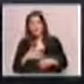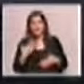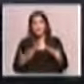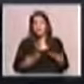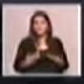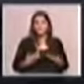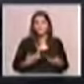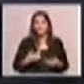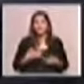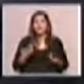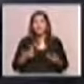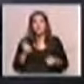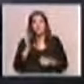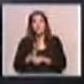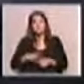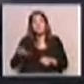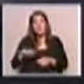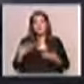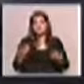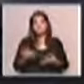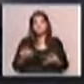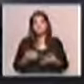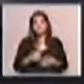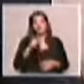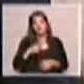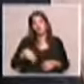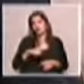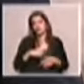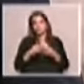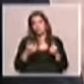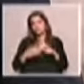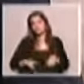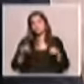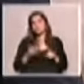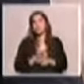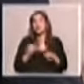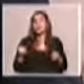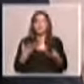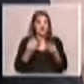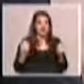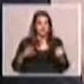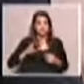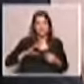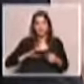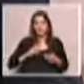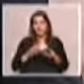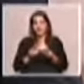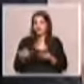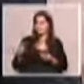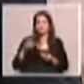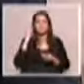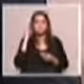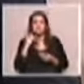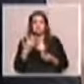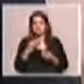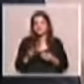a apostar noutras vertências. E foge dos nossos produtos, porque tem muitos dos queijos que chegam cá, os suíços e os franceses,